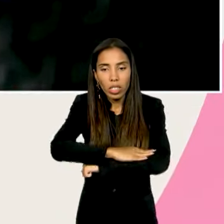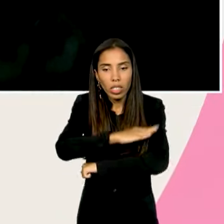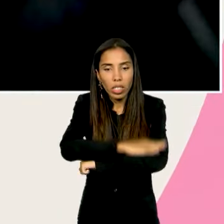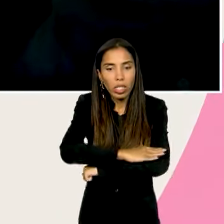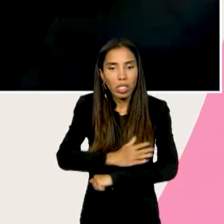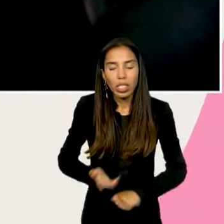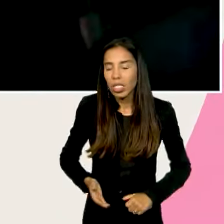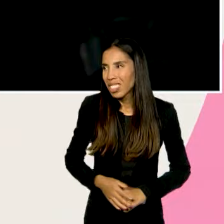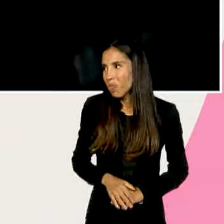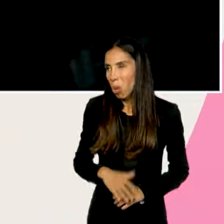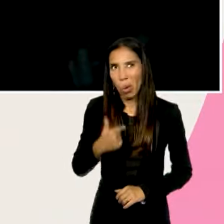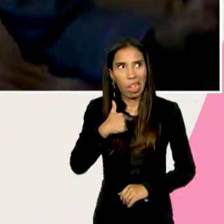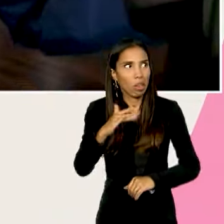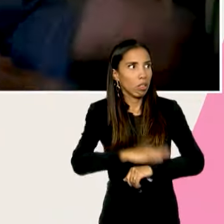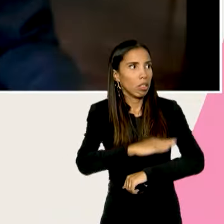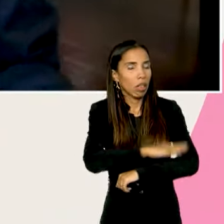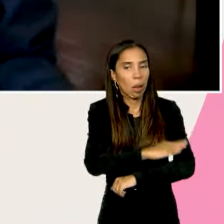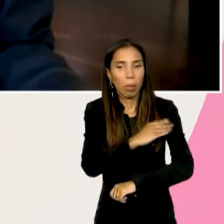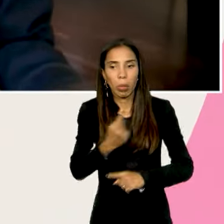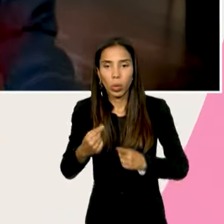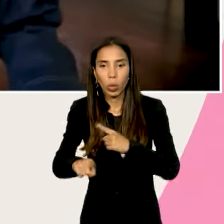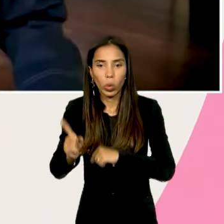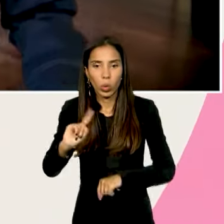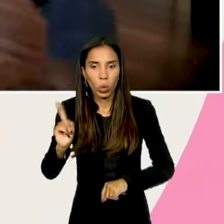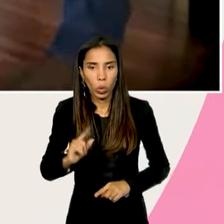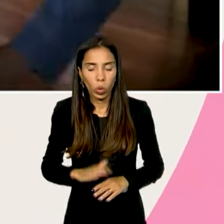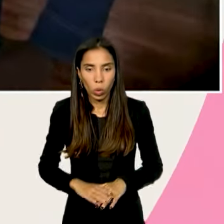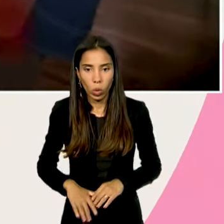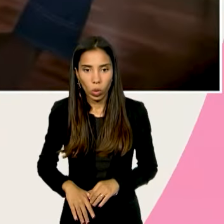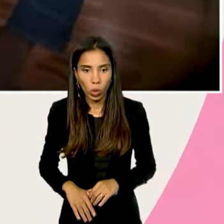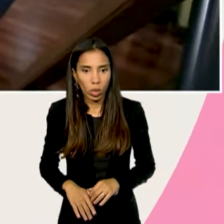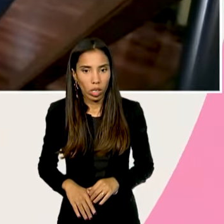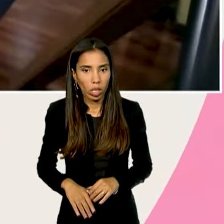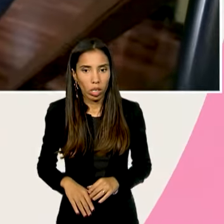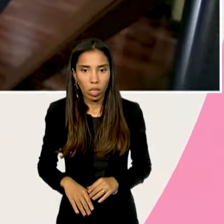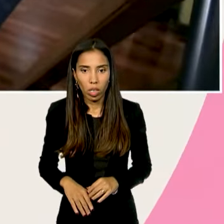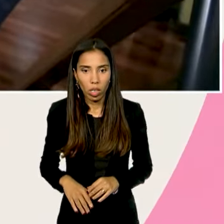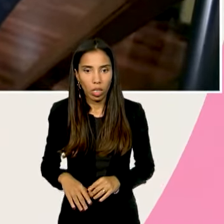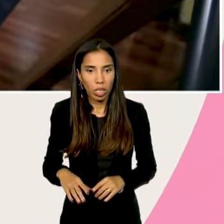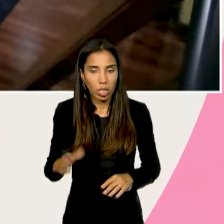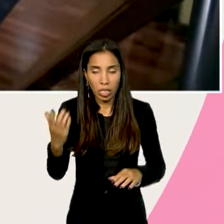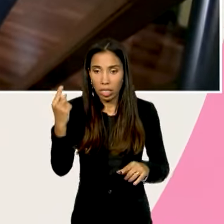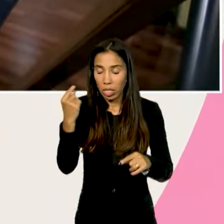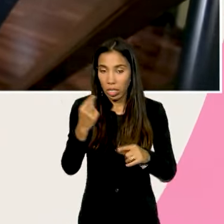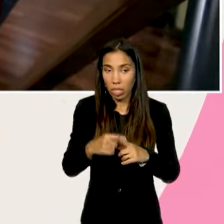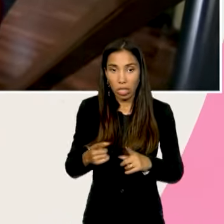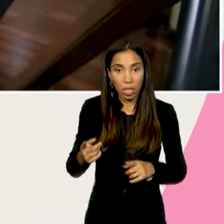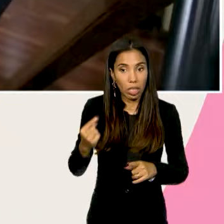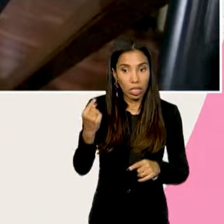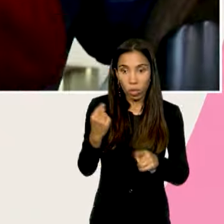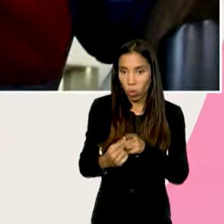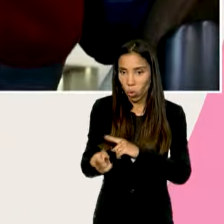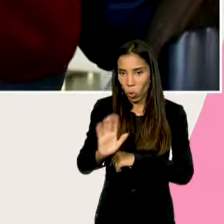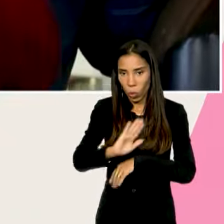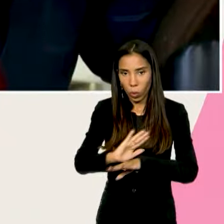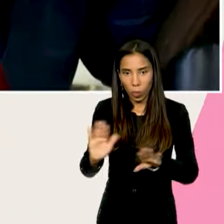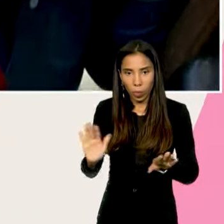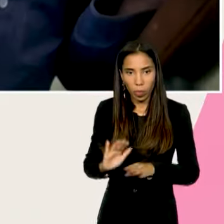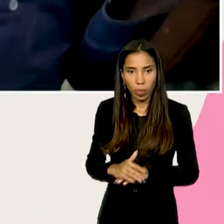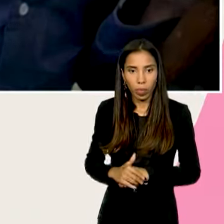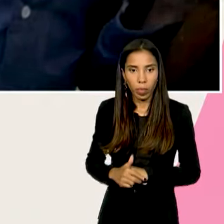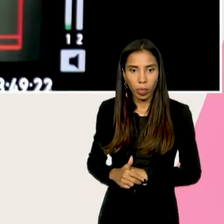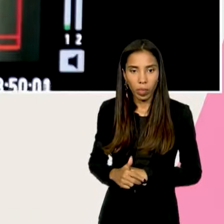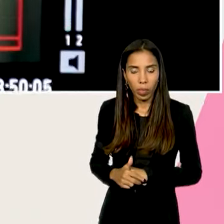não ia rolar, hein? Então. Eu falo pra mim não ia rolar. O sapo vai te dar um beijinho na boca. Ele virava um príncipe, meu amor. Você